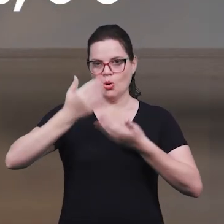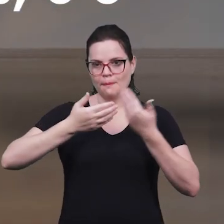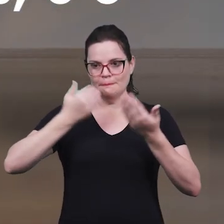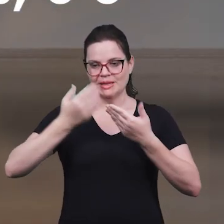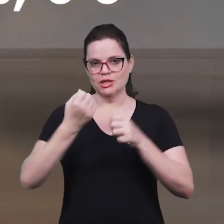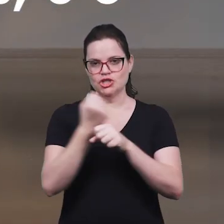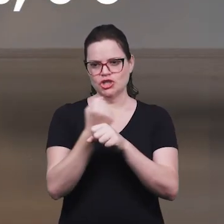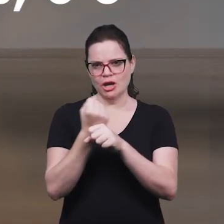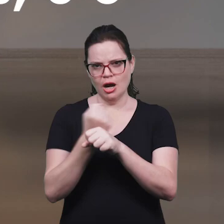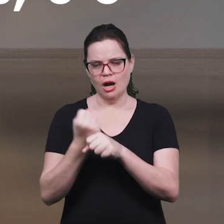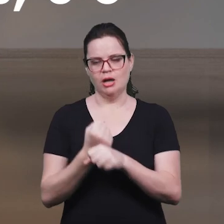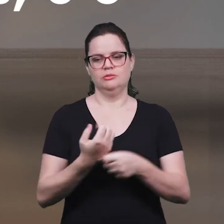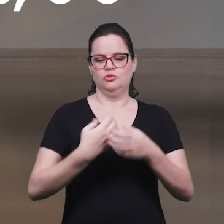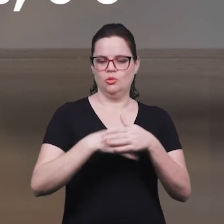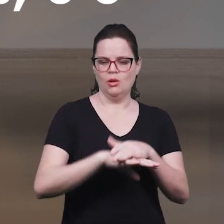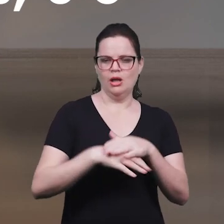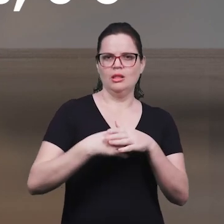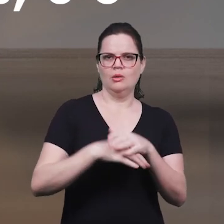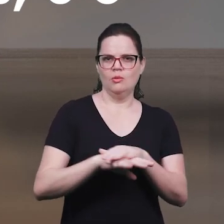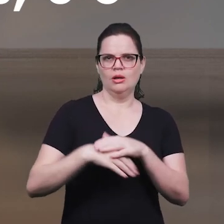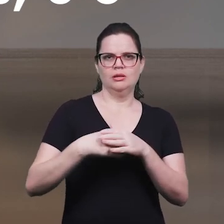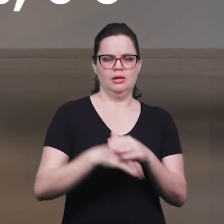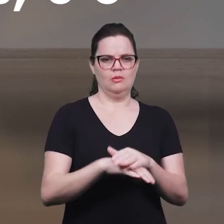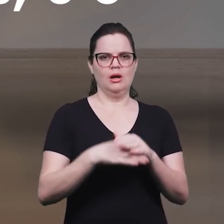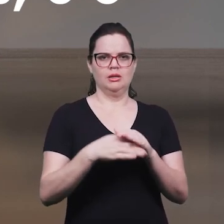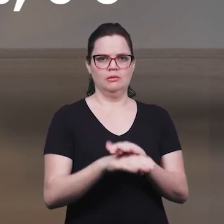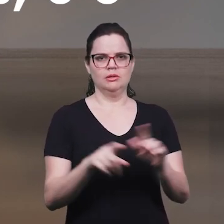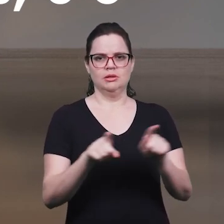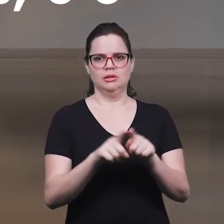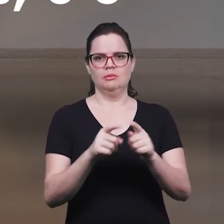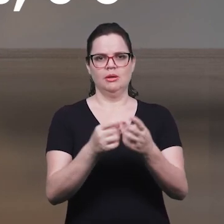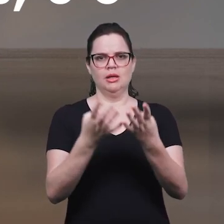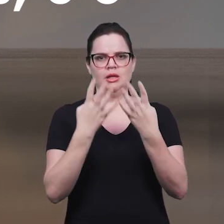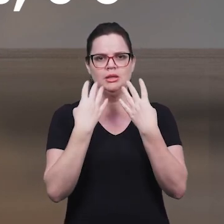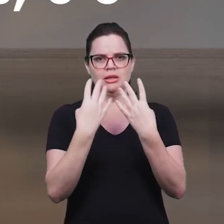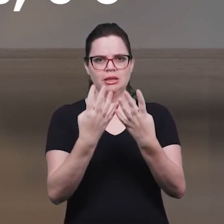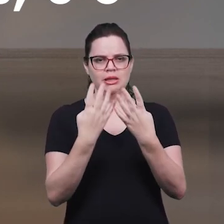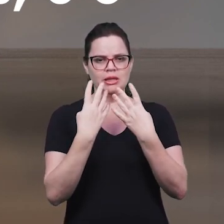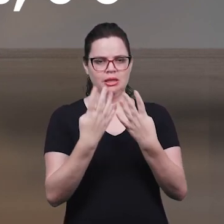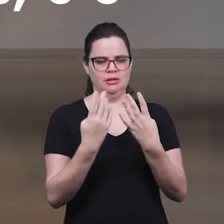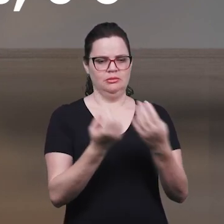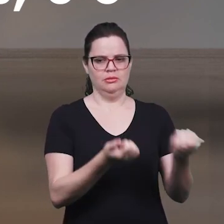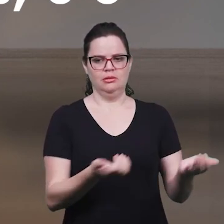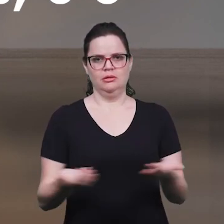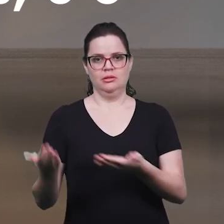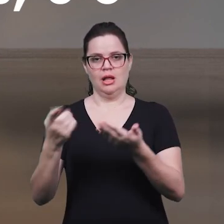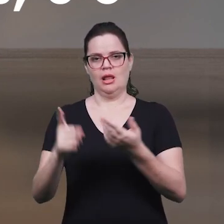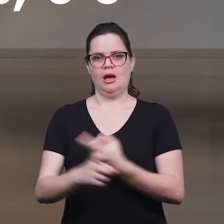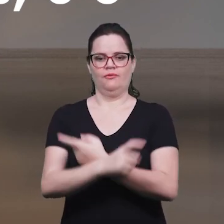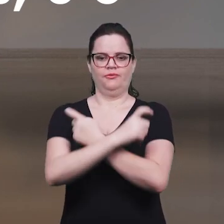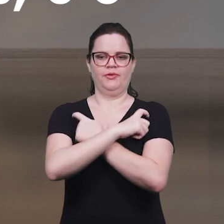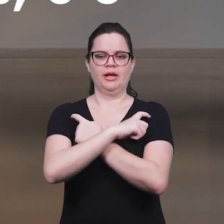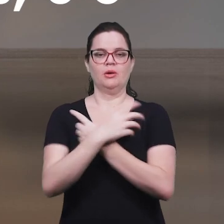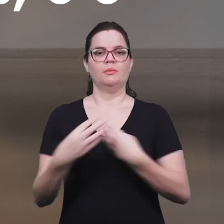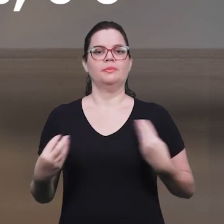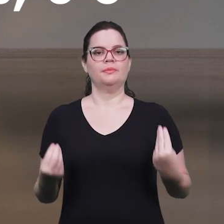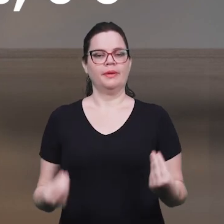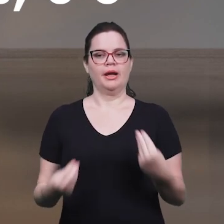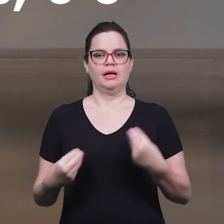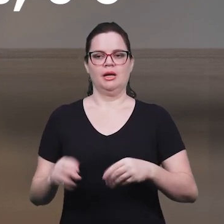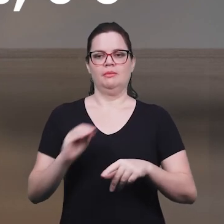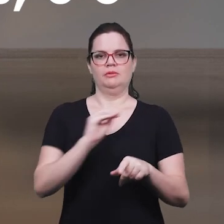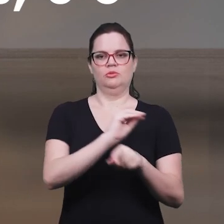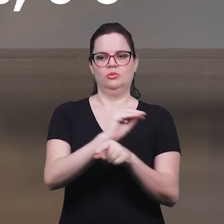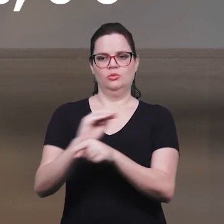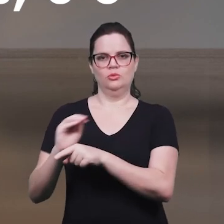bons anos que vem, e amontoe trigo debaixo da mão de Faraó para mantimento nas cidades,